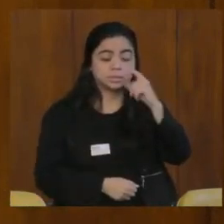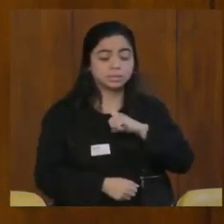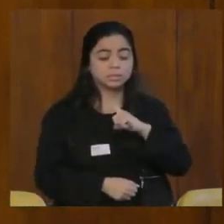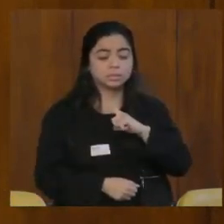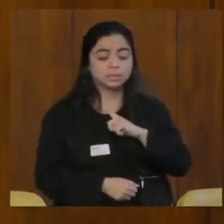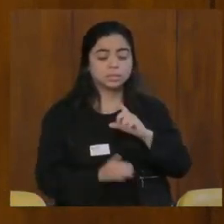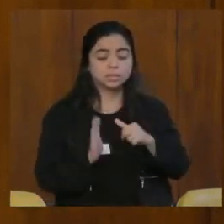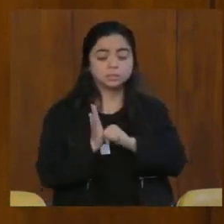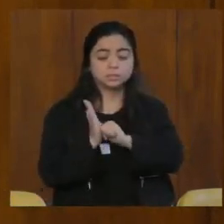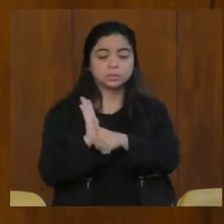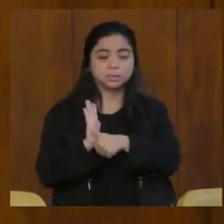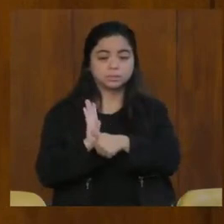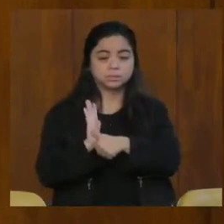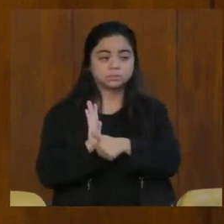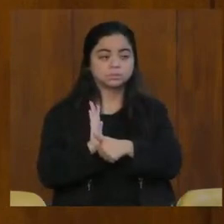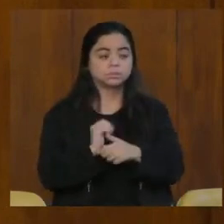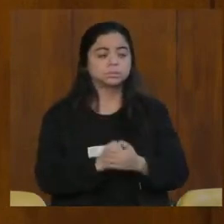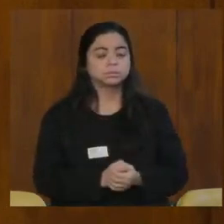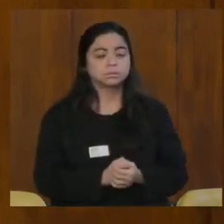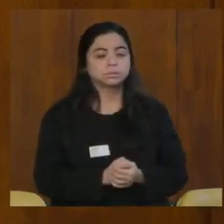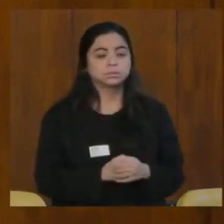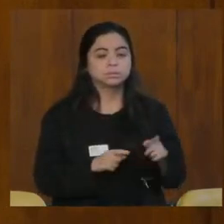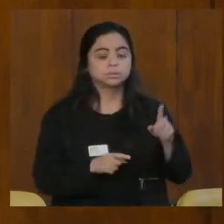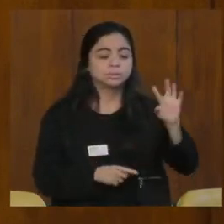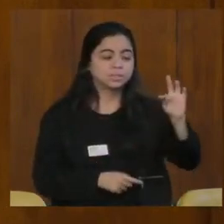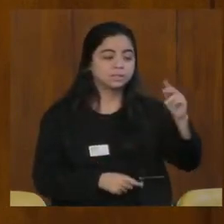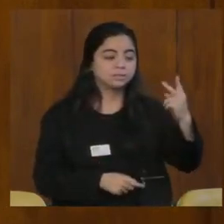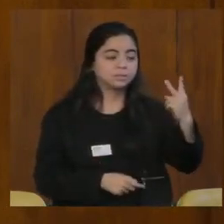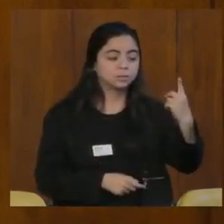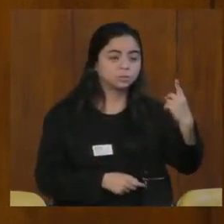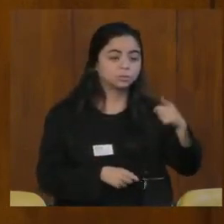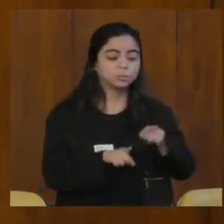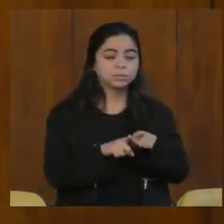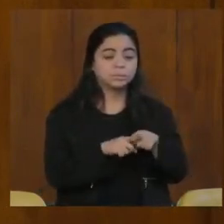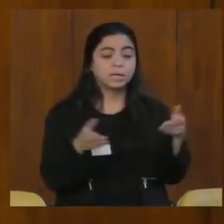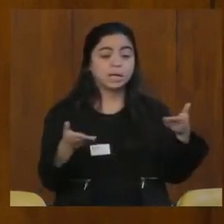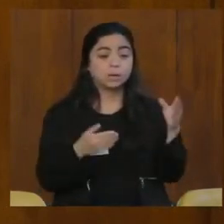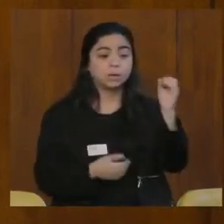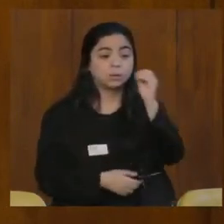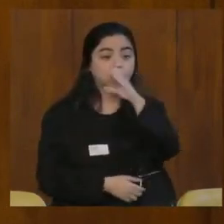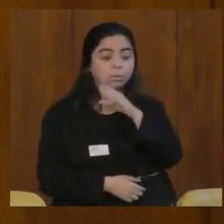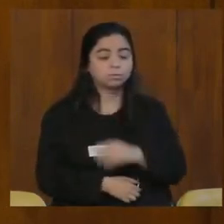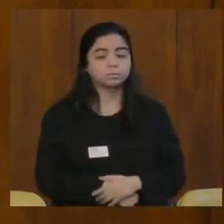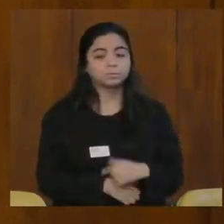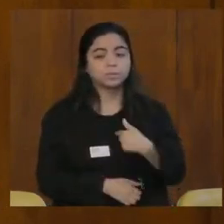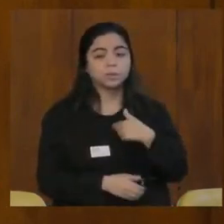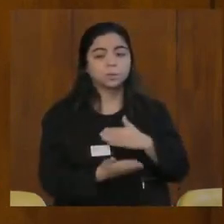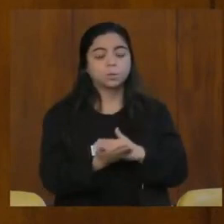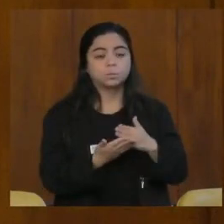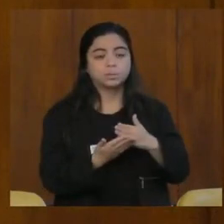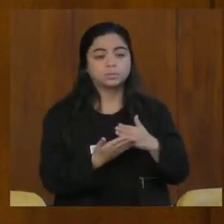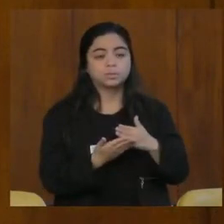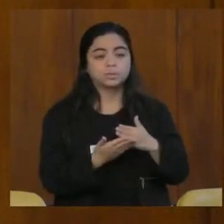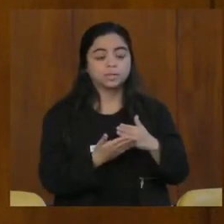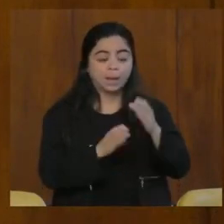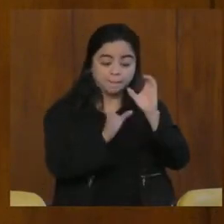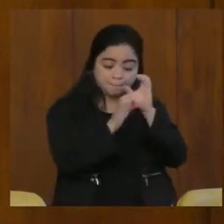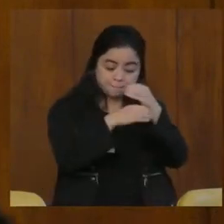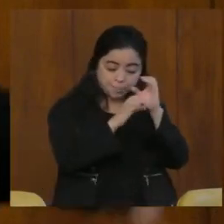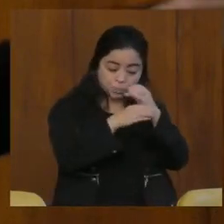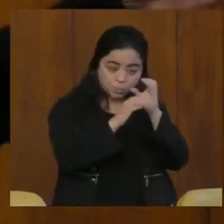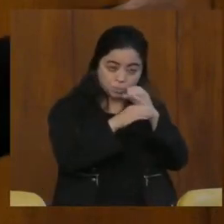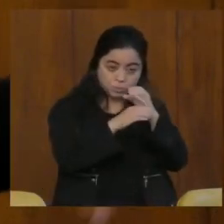com Down, né? E com o T21 e o que a gente está trazendo agora. Quando eu comecei a fazer cardiologia, não vou falar